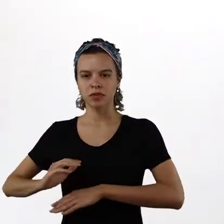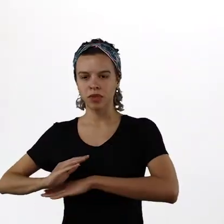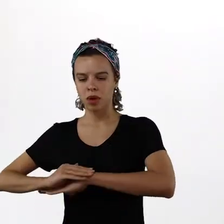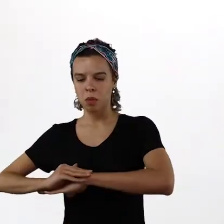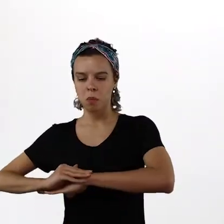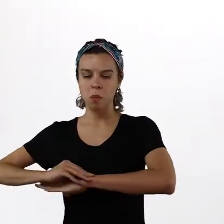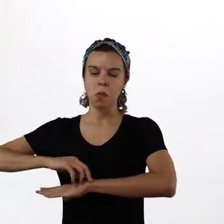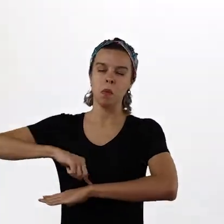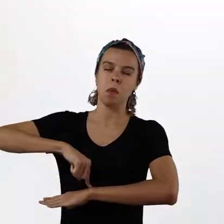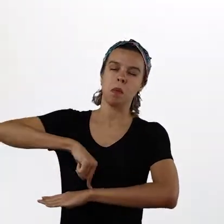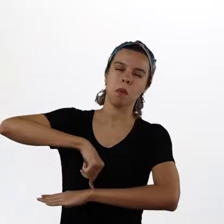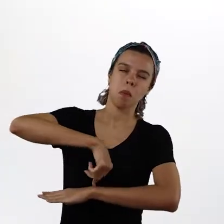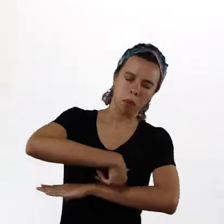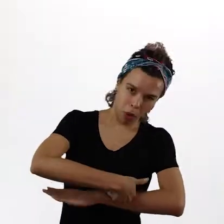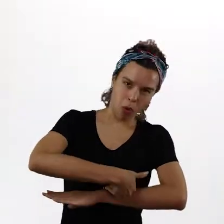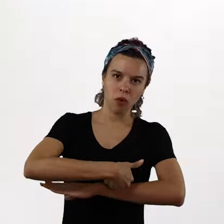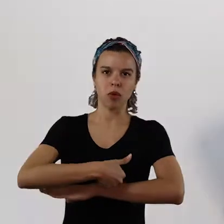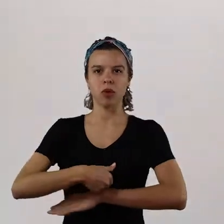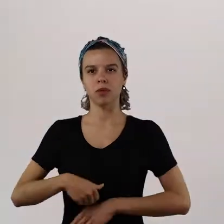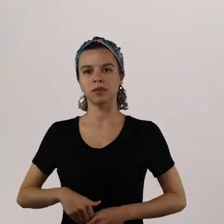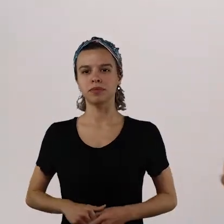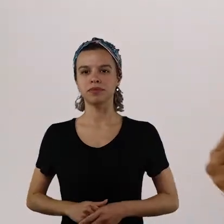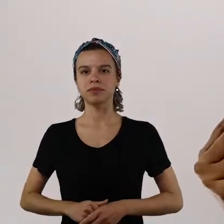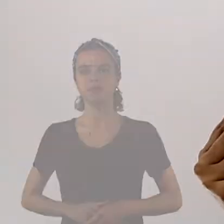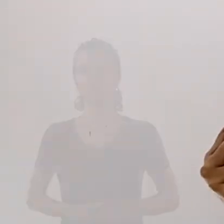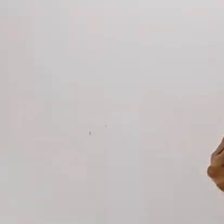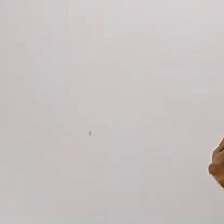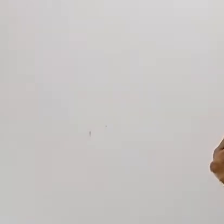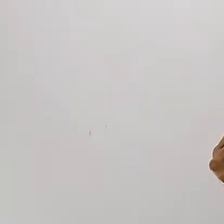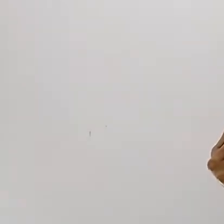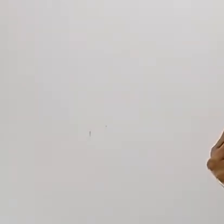E tombou. Ploft!